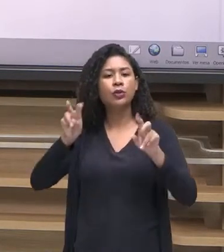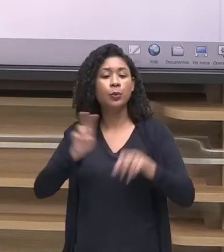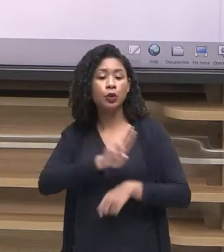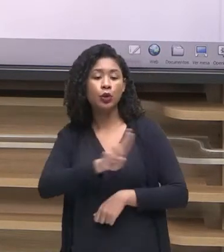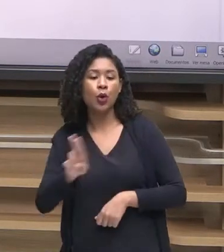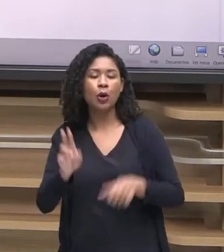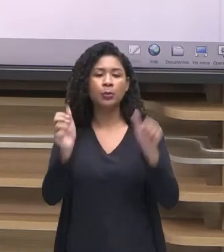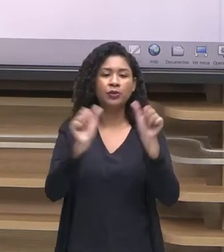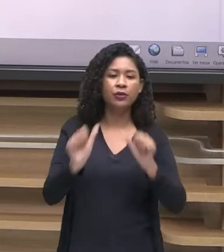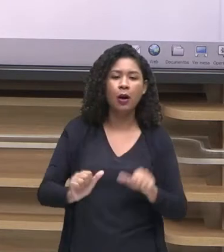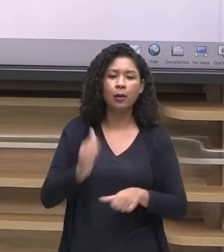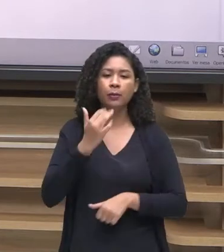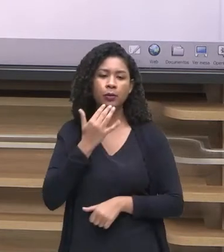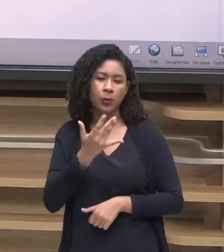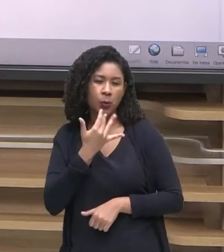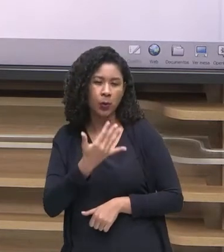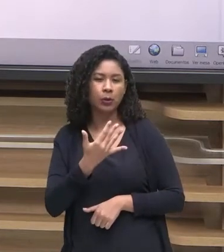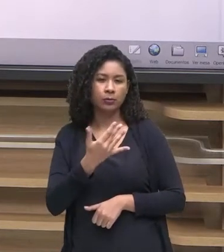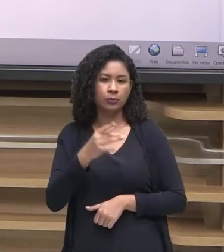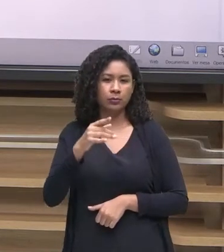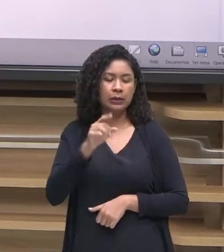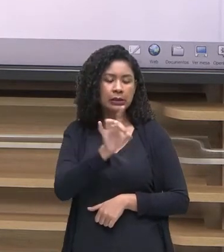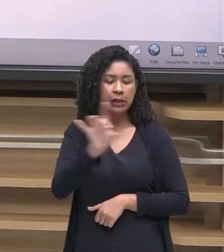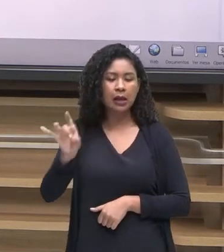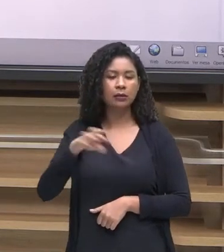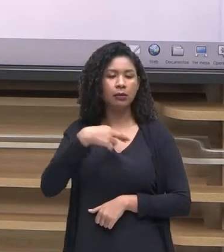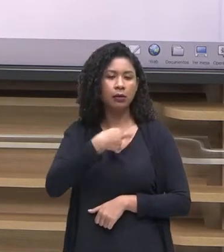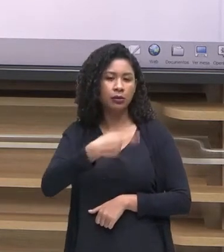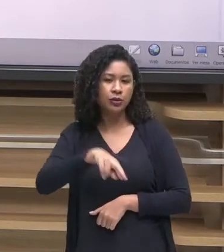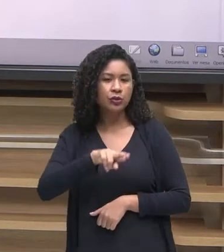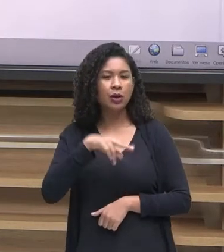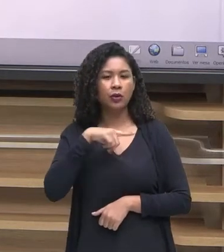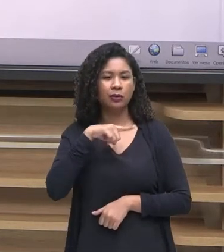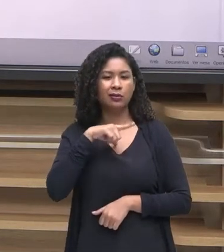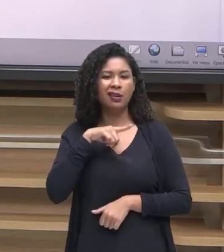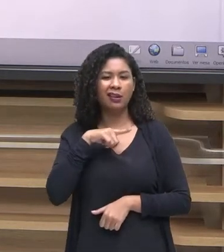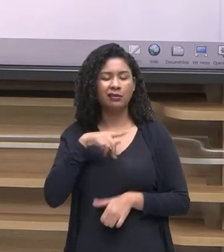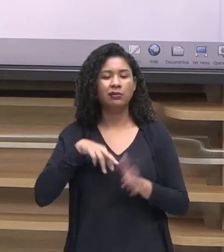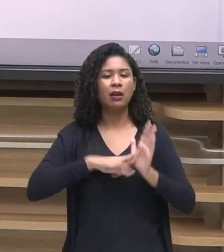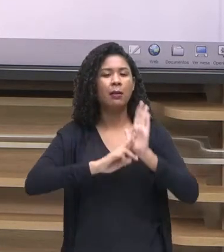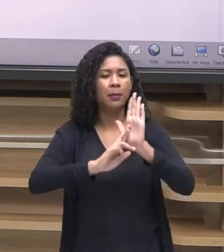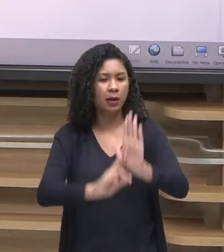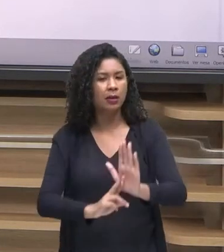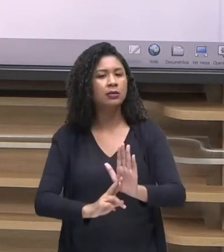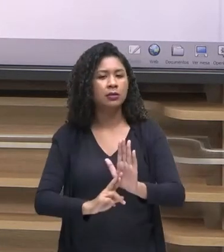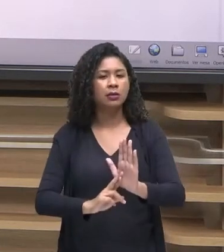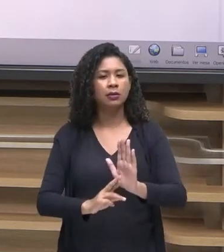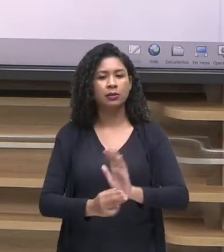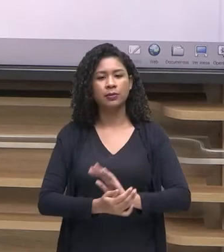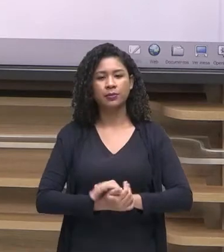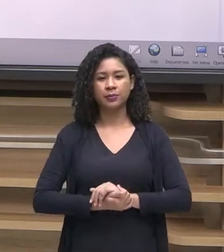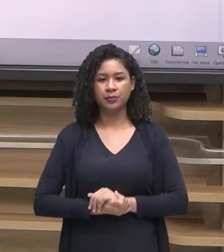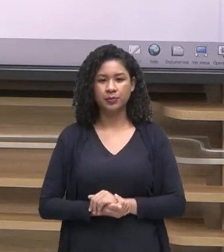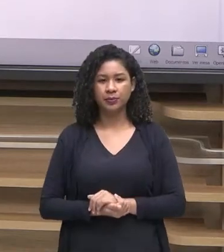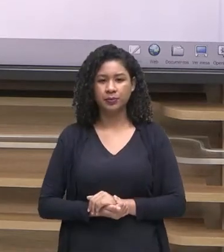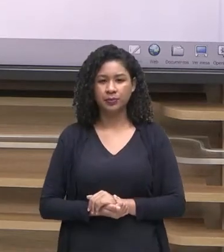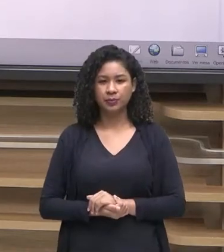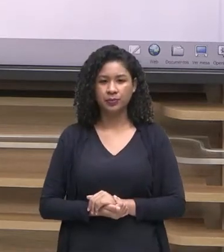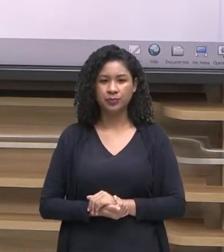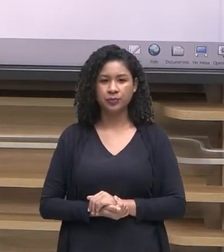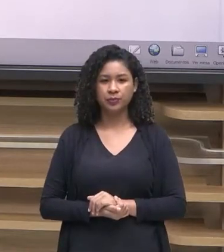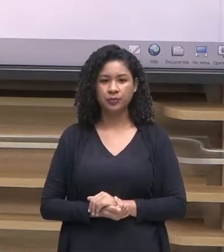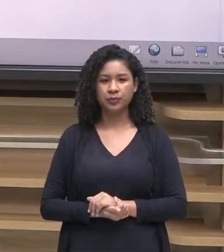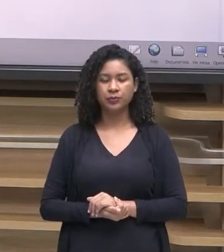formas, cores, em que cada religião ela vai se demonstrando, ela vai se mostrando diante do mundo, diante daquele